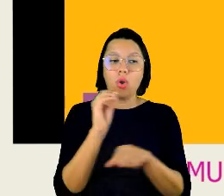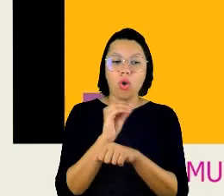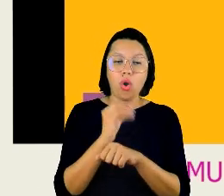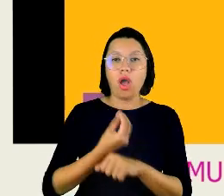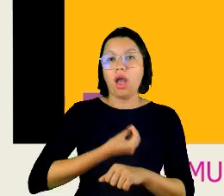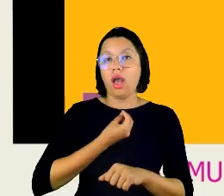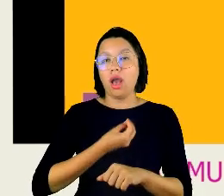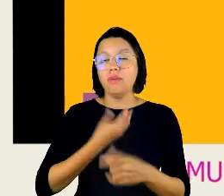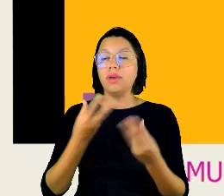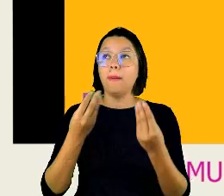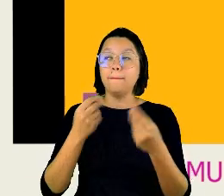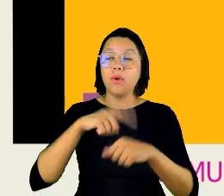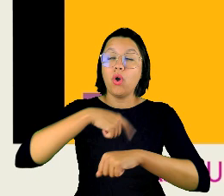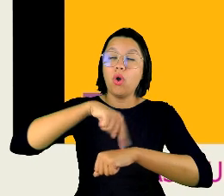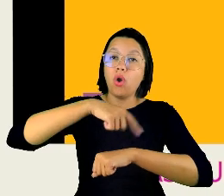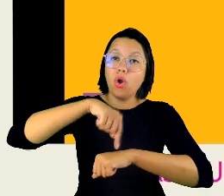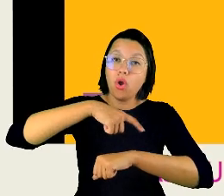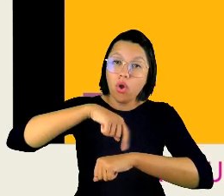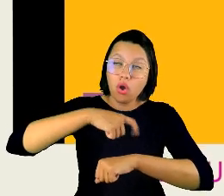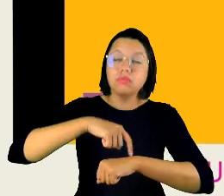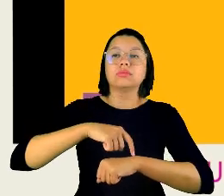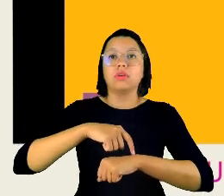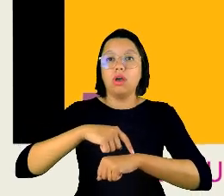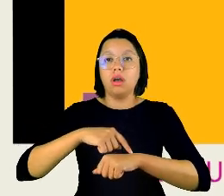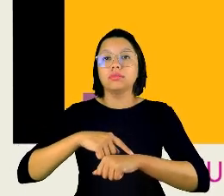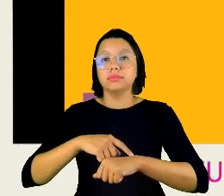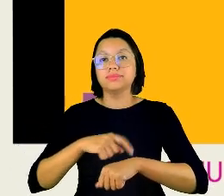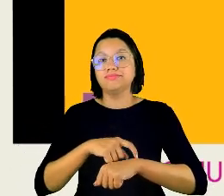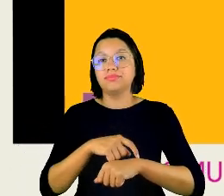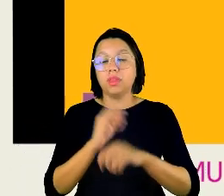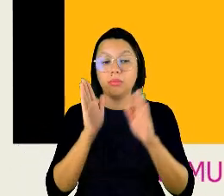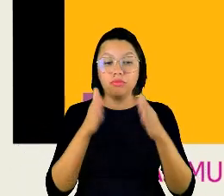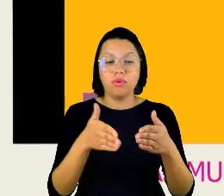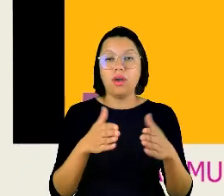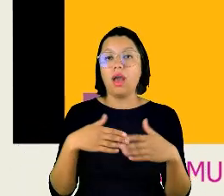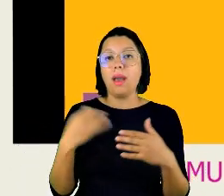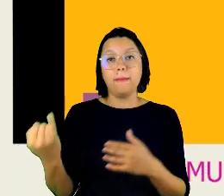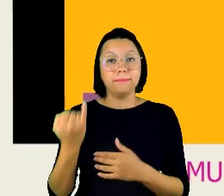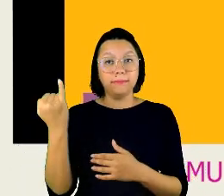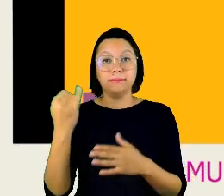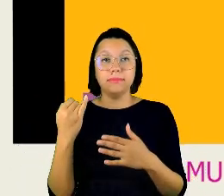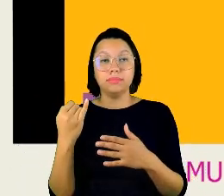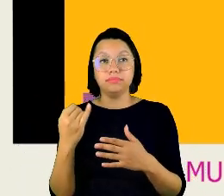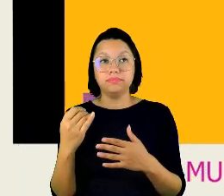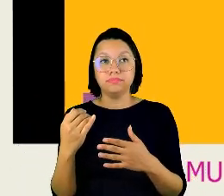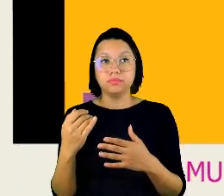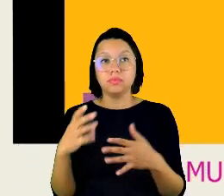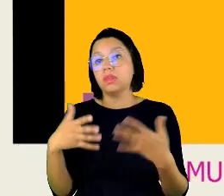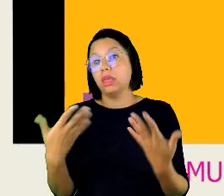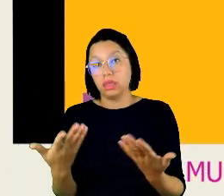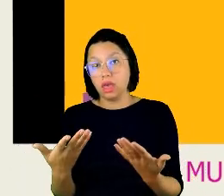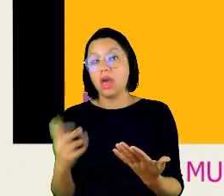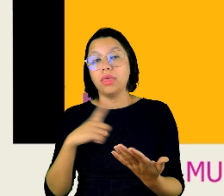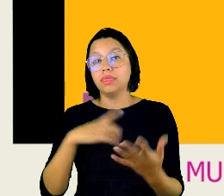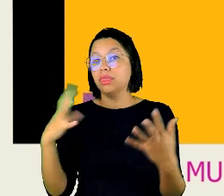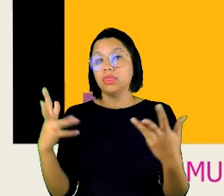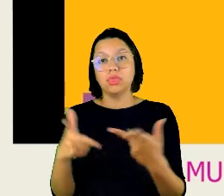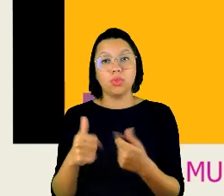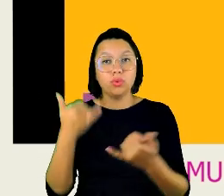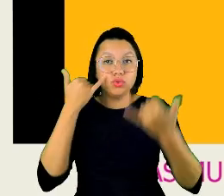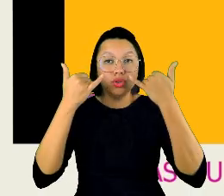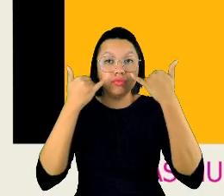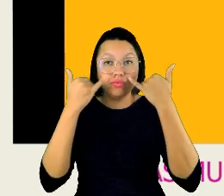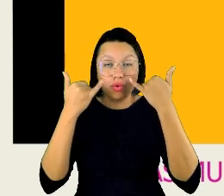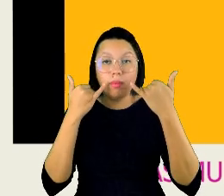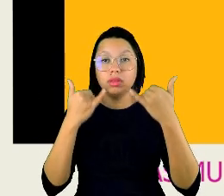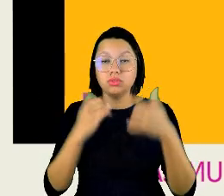envolve muitas horas e tempo dedicado. E, portanto, né, tendo todos esses dados